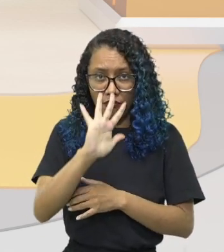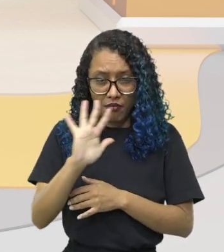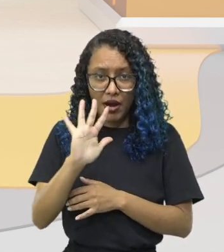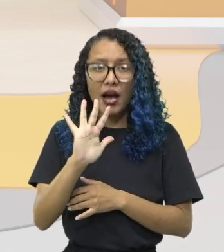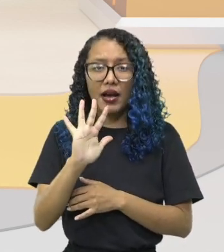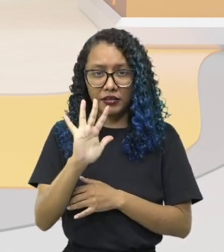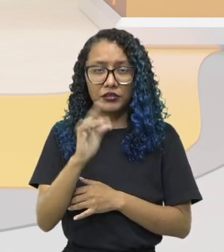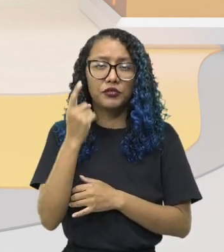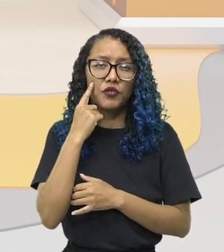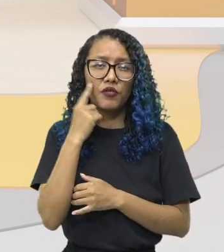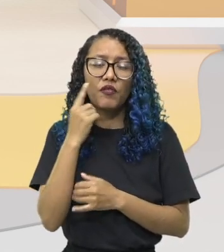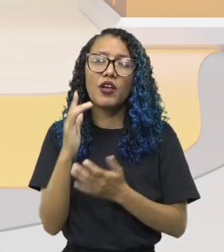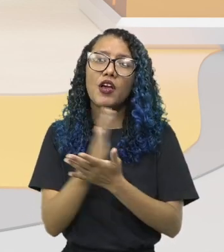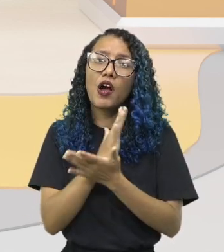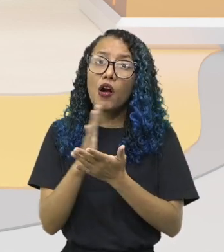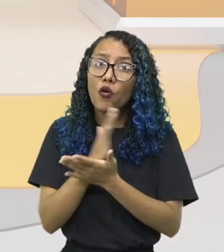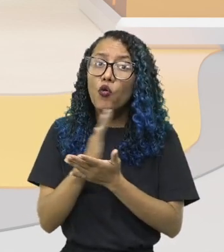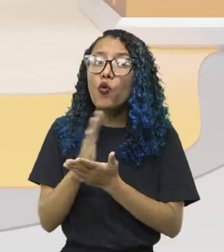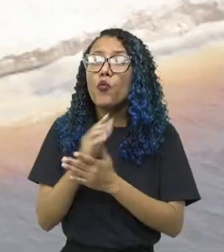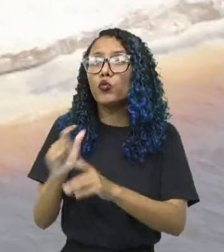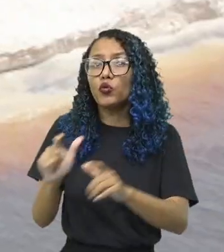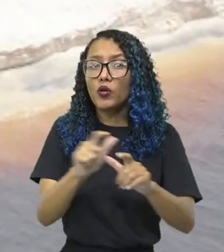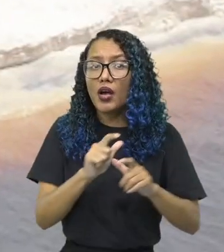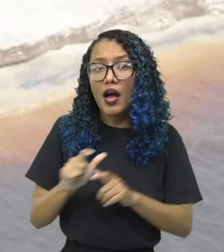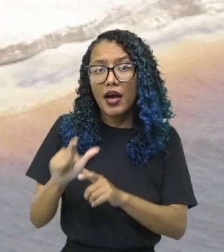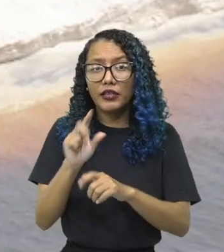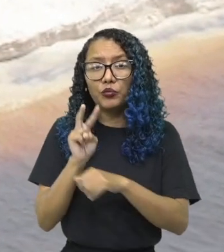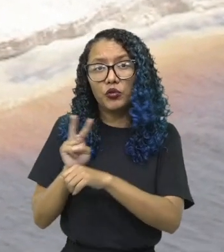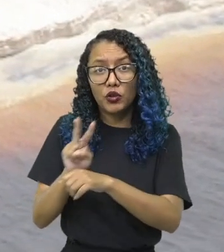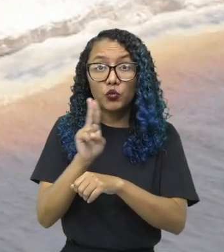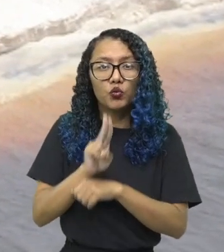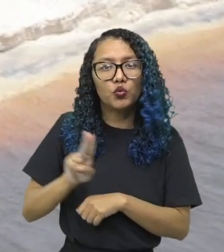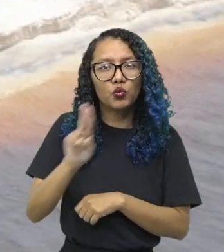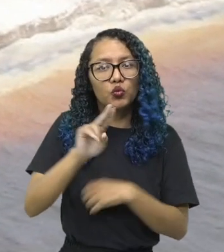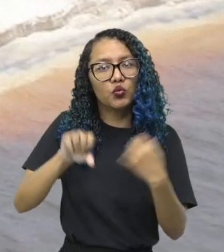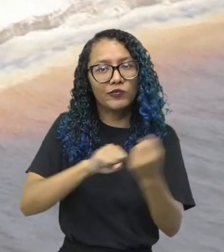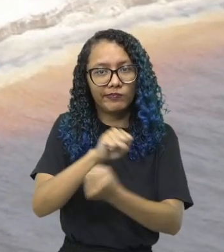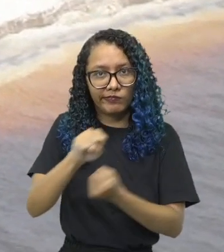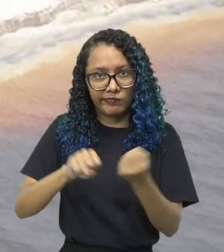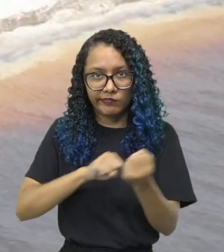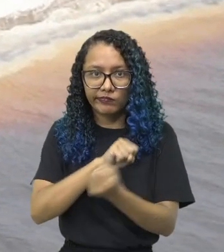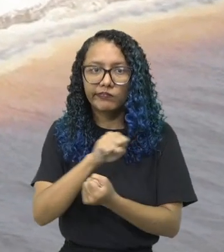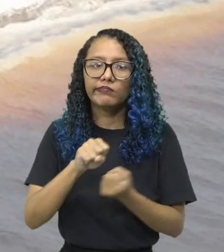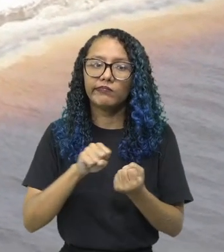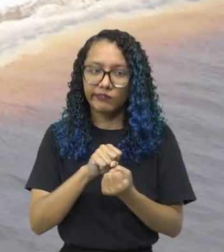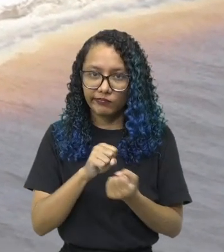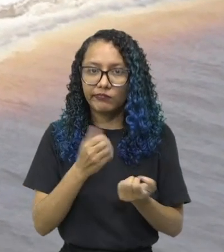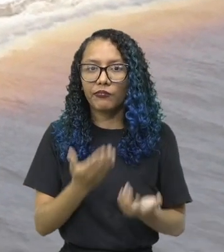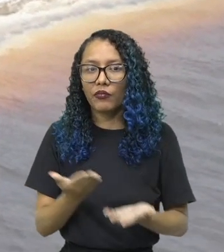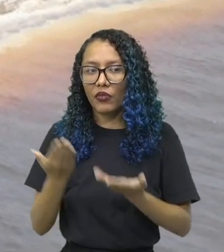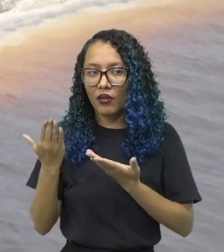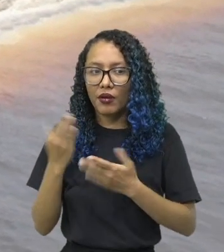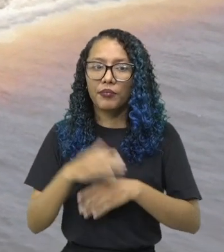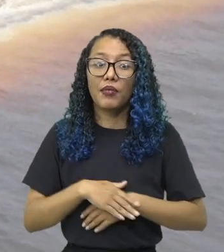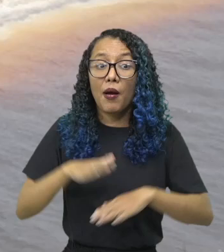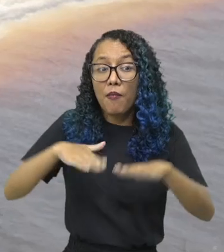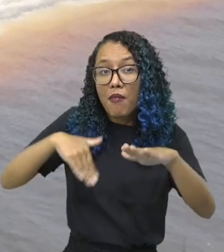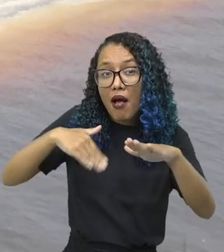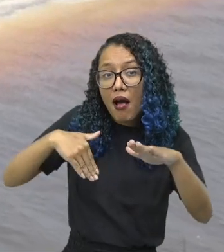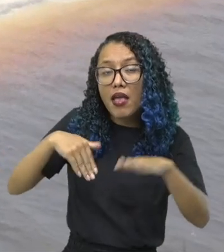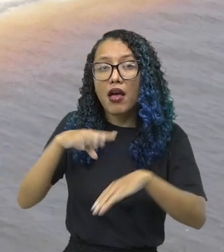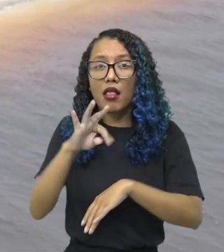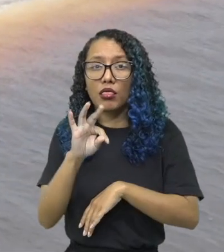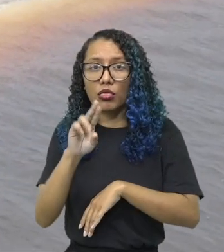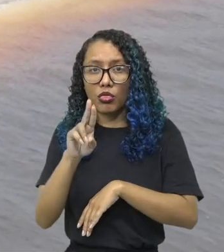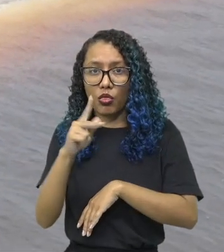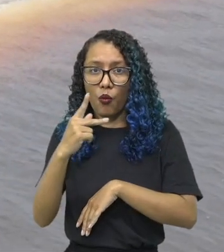das unidades de uso sustentável. Então vamos verificar aí nas imagens, nós temos a Praia do Tupé,